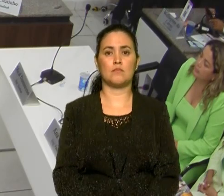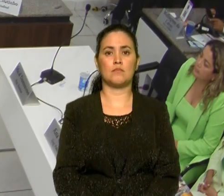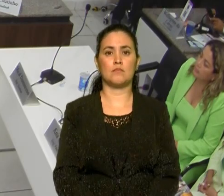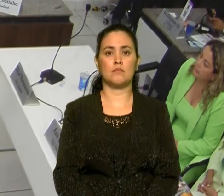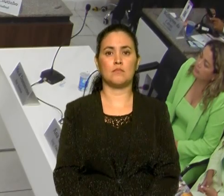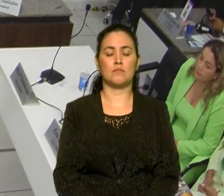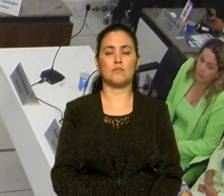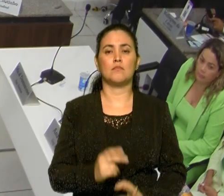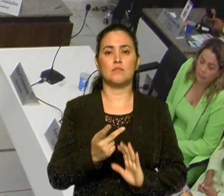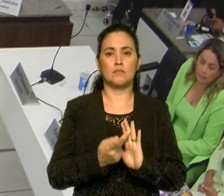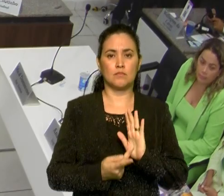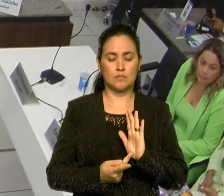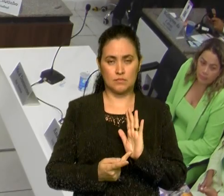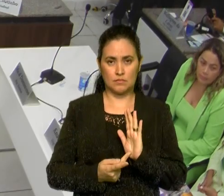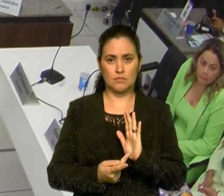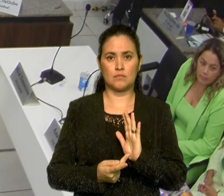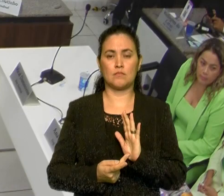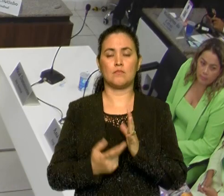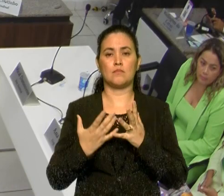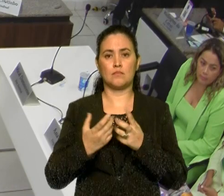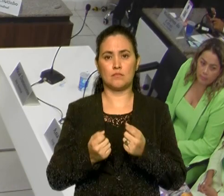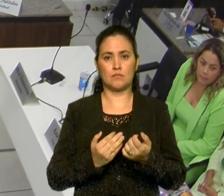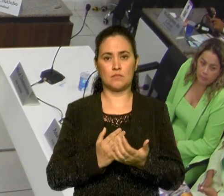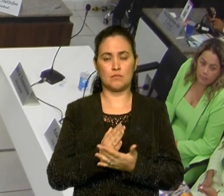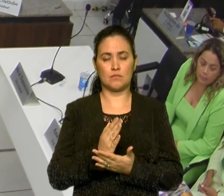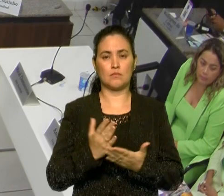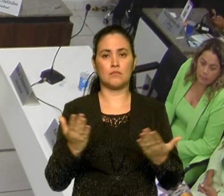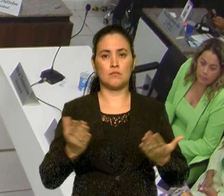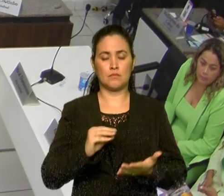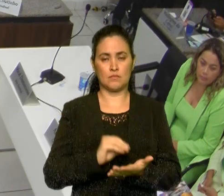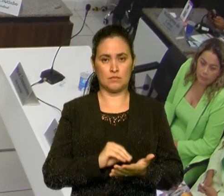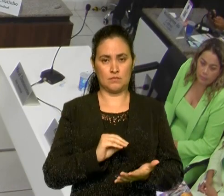Projeto aprovado, encaminhado à sanção.